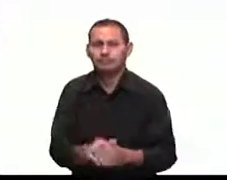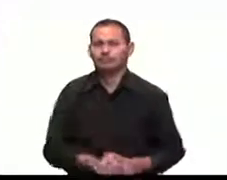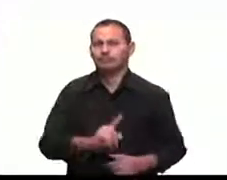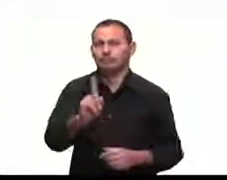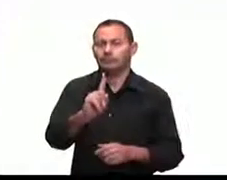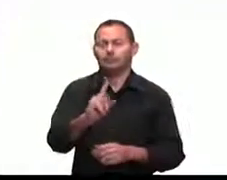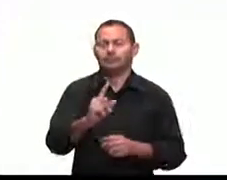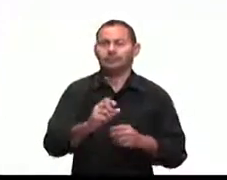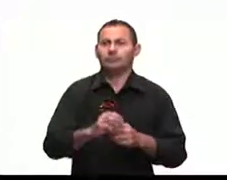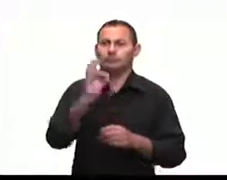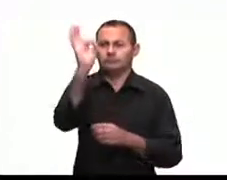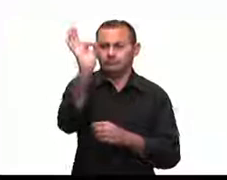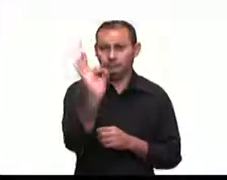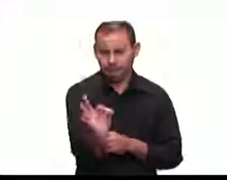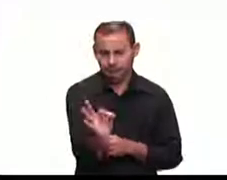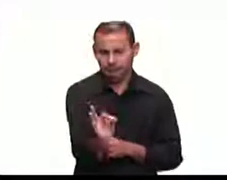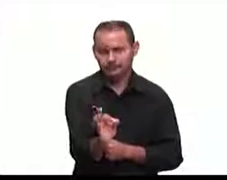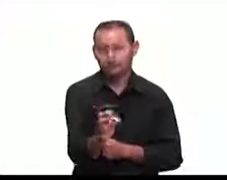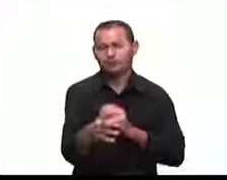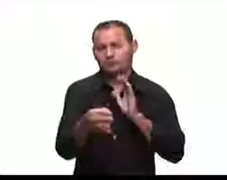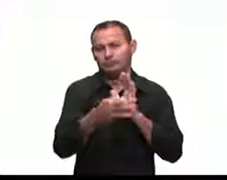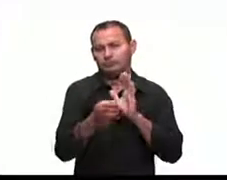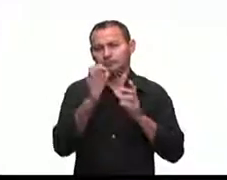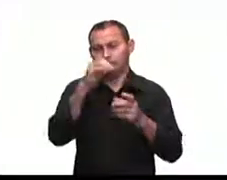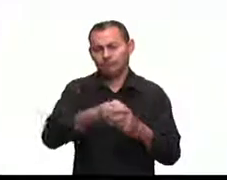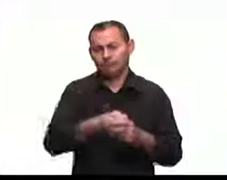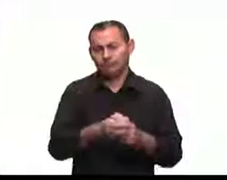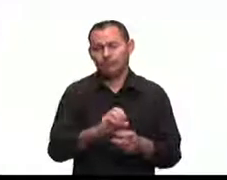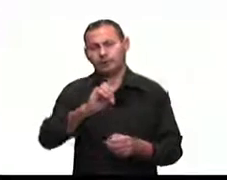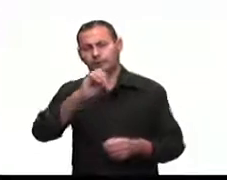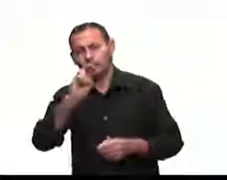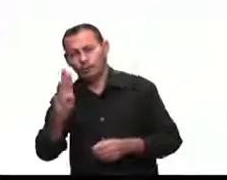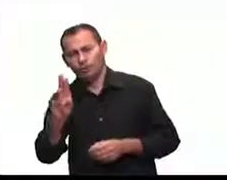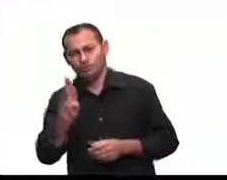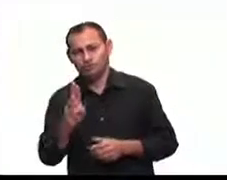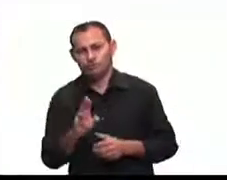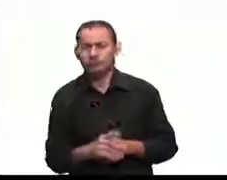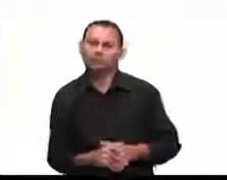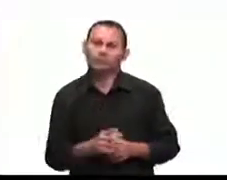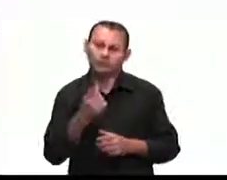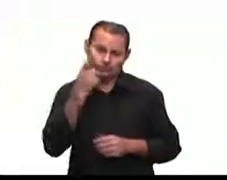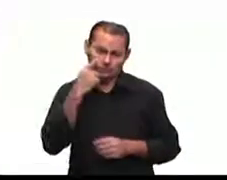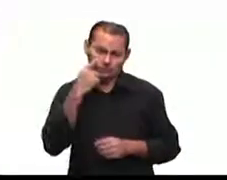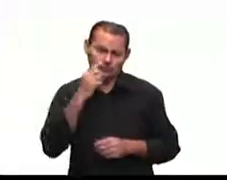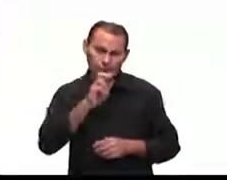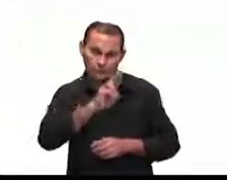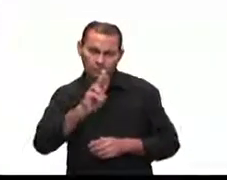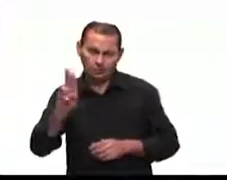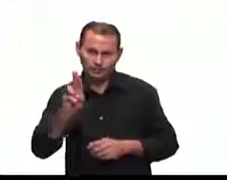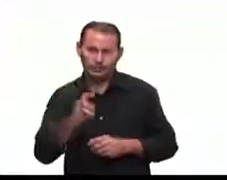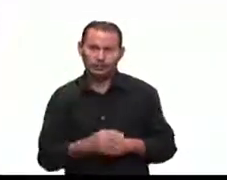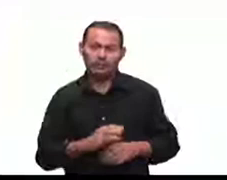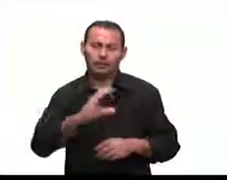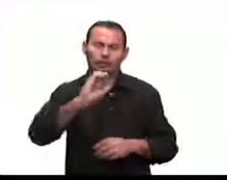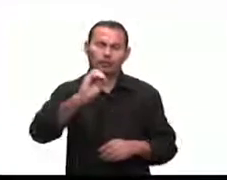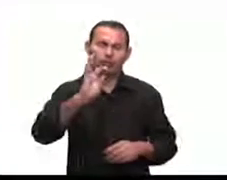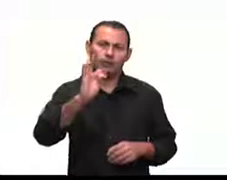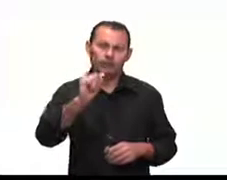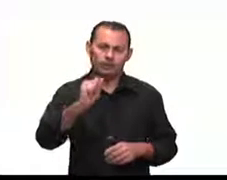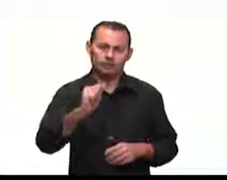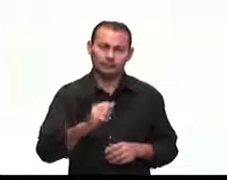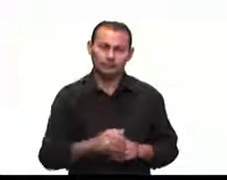não probabilística proporcional ou a gente viu por nome cota,